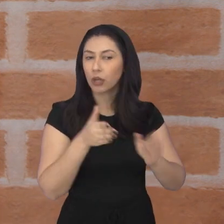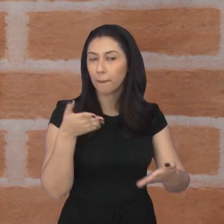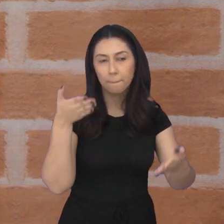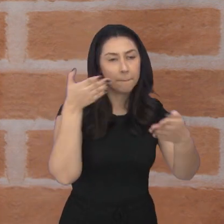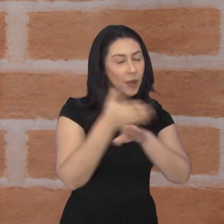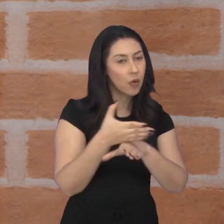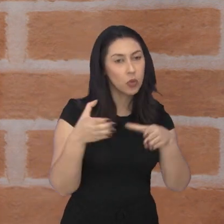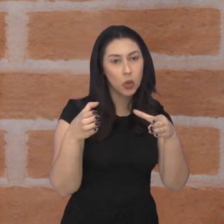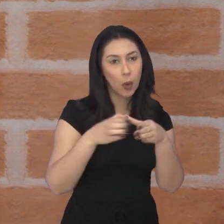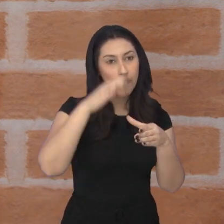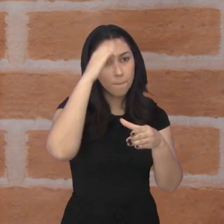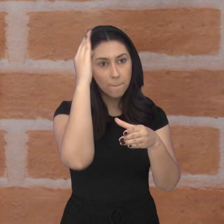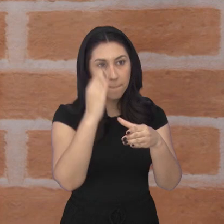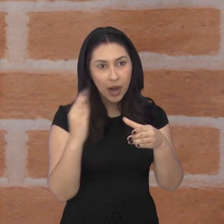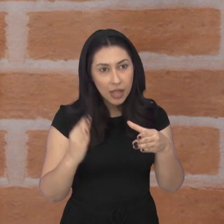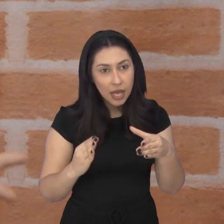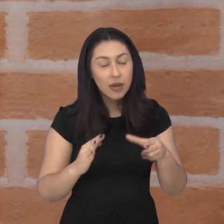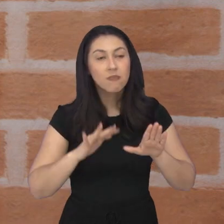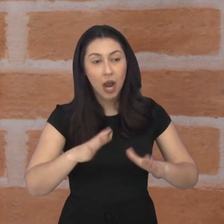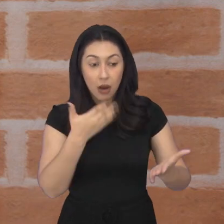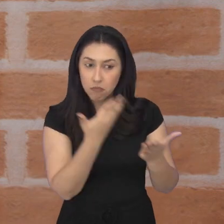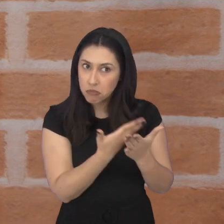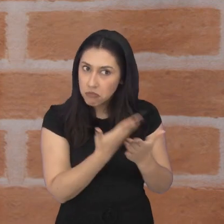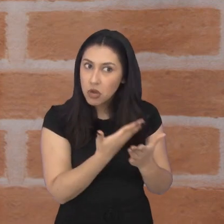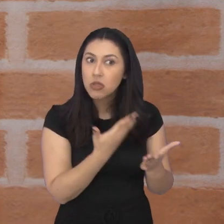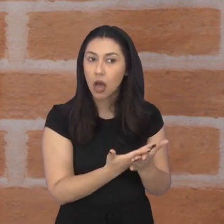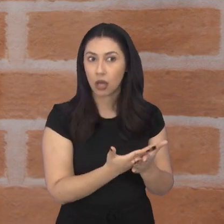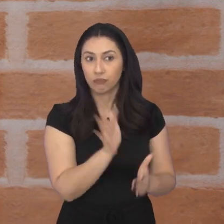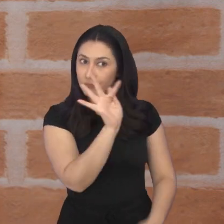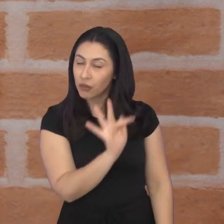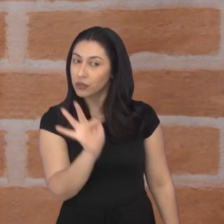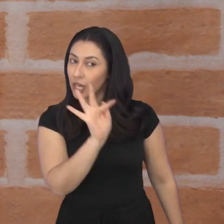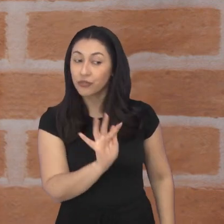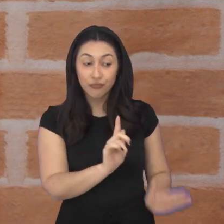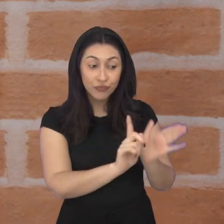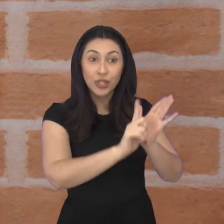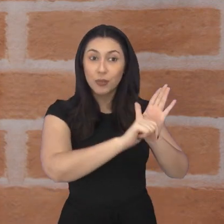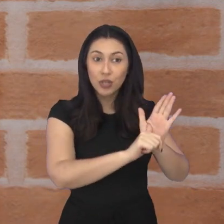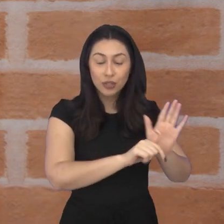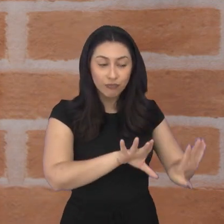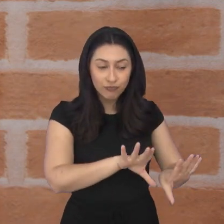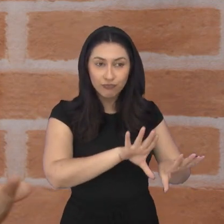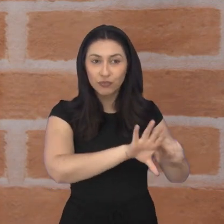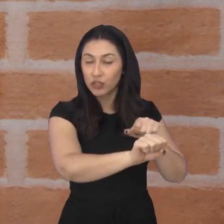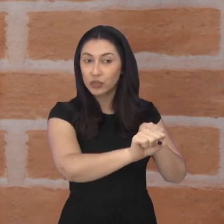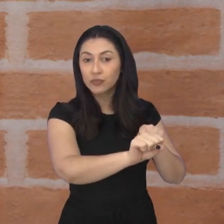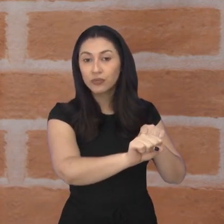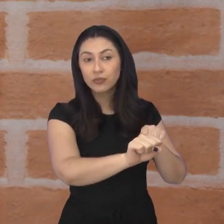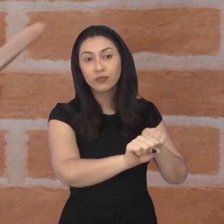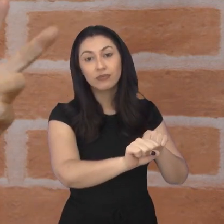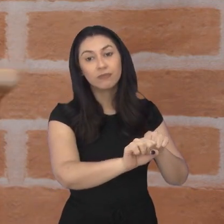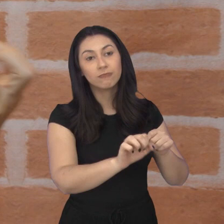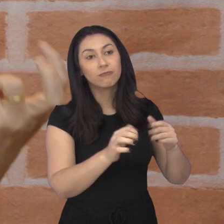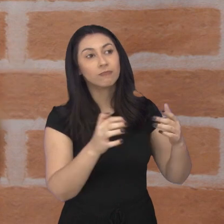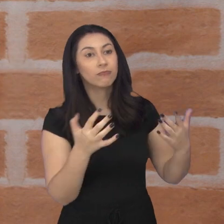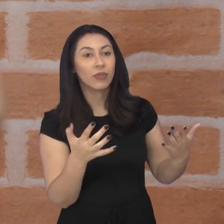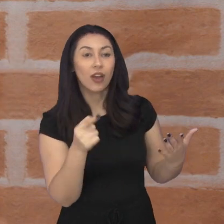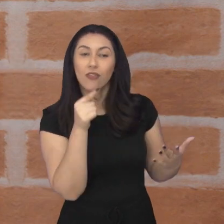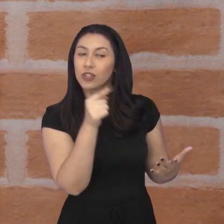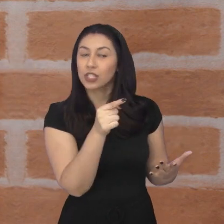seleção brasileira, mas ainda estava estudando, estava me formando, e depois que você termina a faculdade, de uma certa forma, aí você